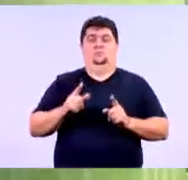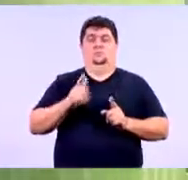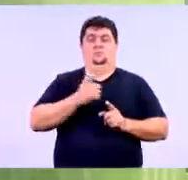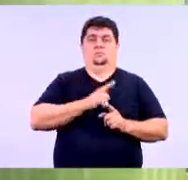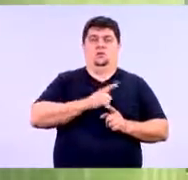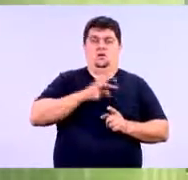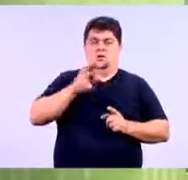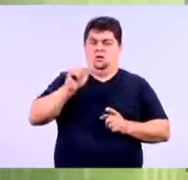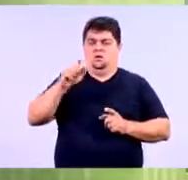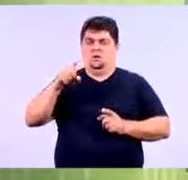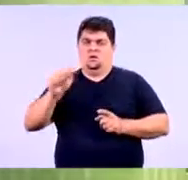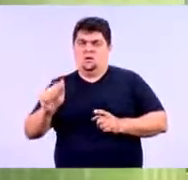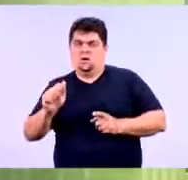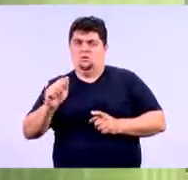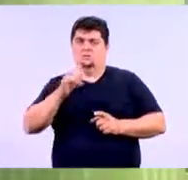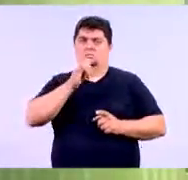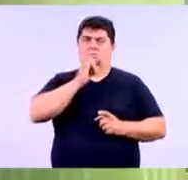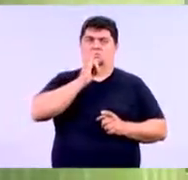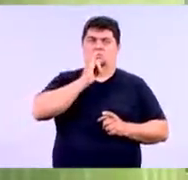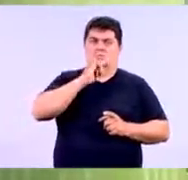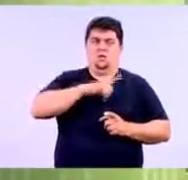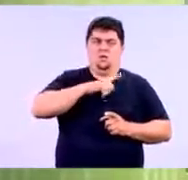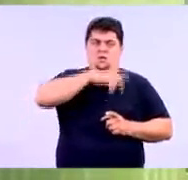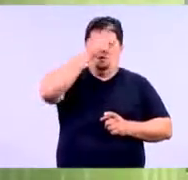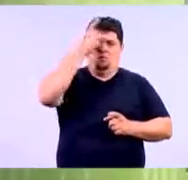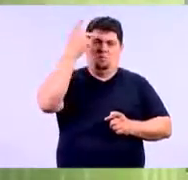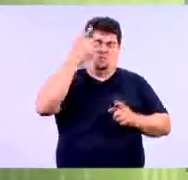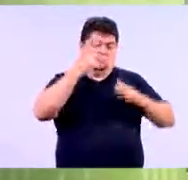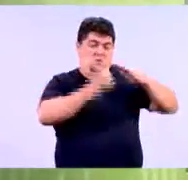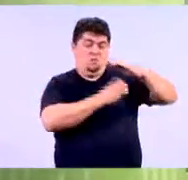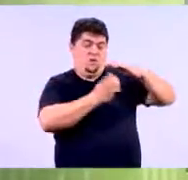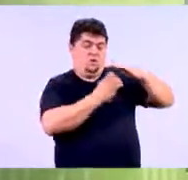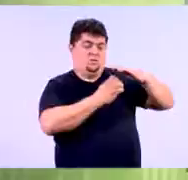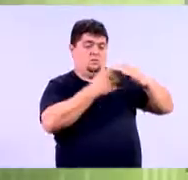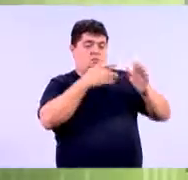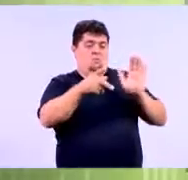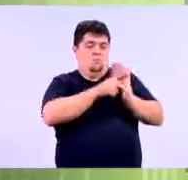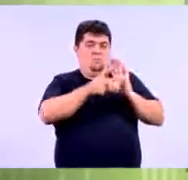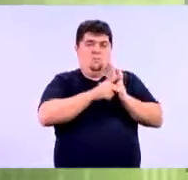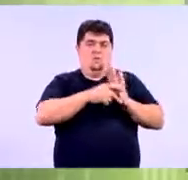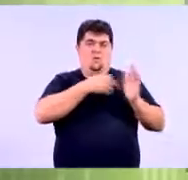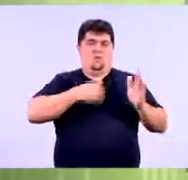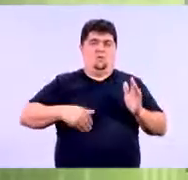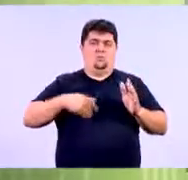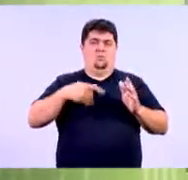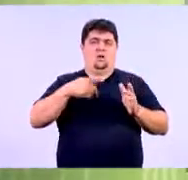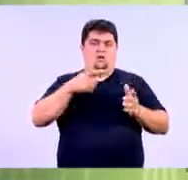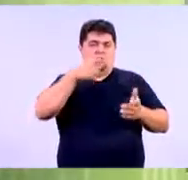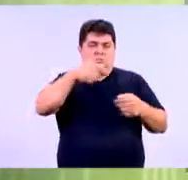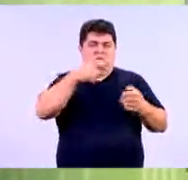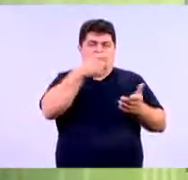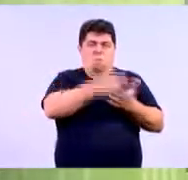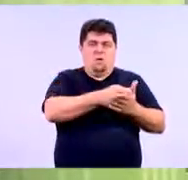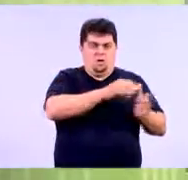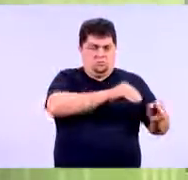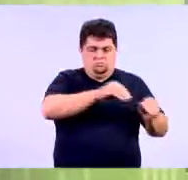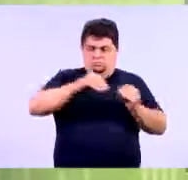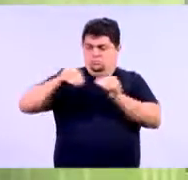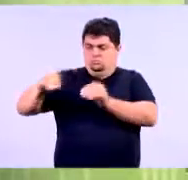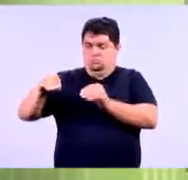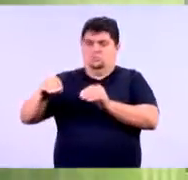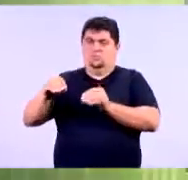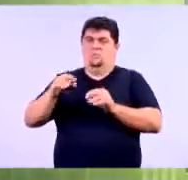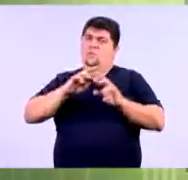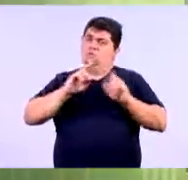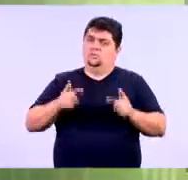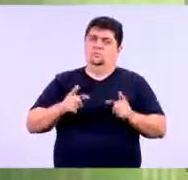taxa e pedágio é quando é uma concessionária ou quando o Estado cobra por um deslocamento em um determinado caminho. E não